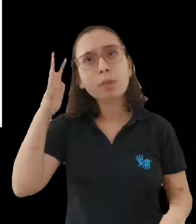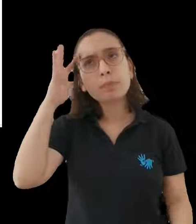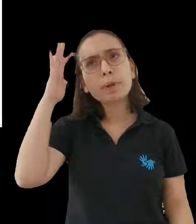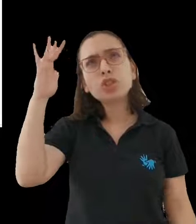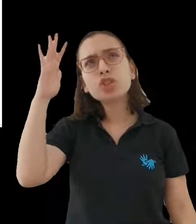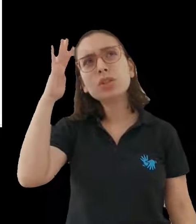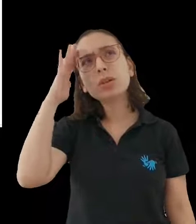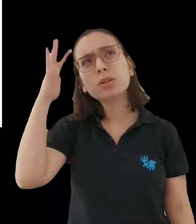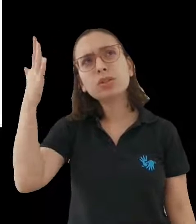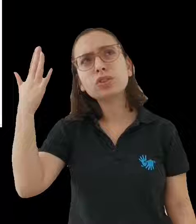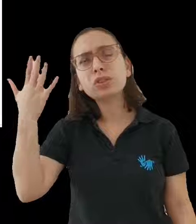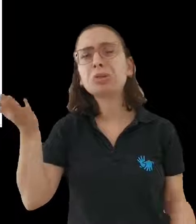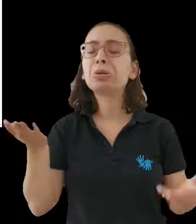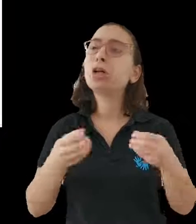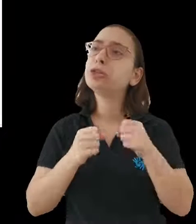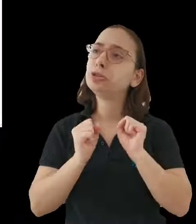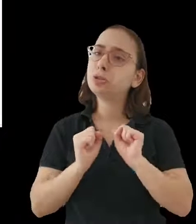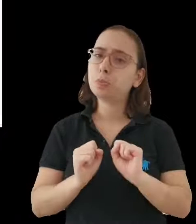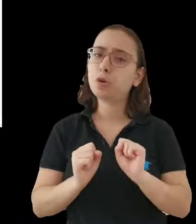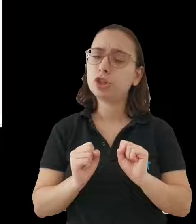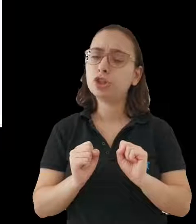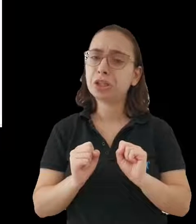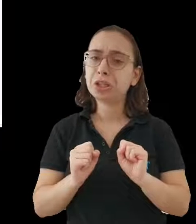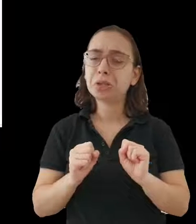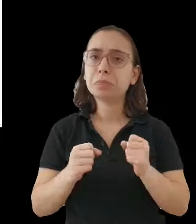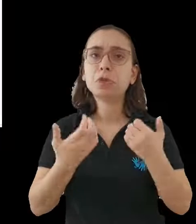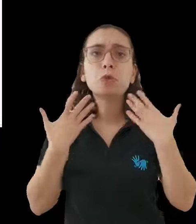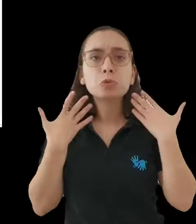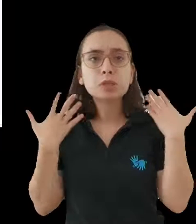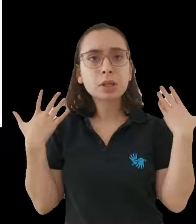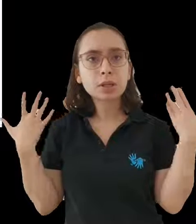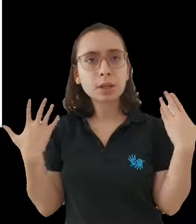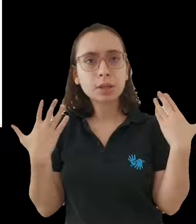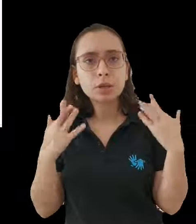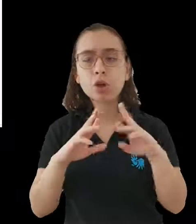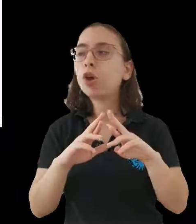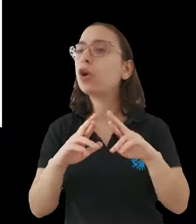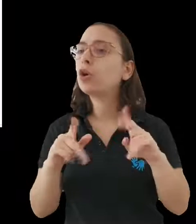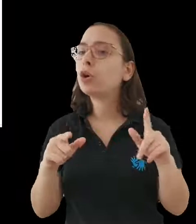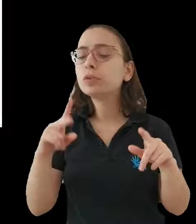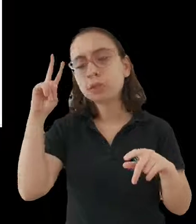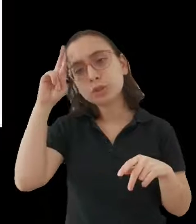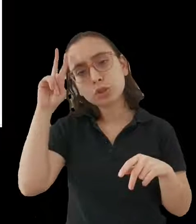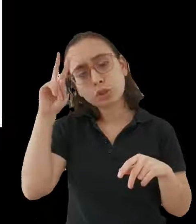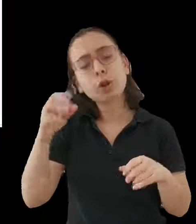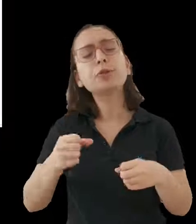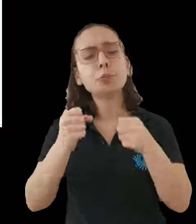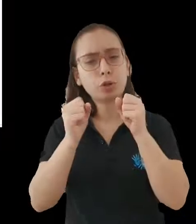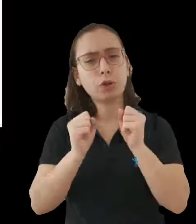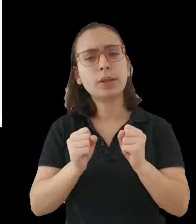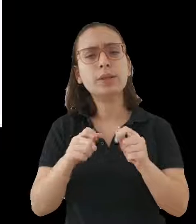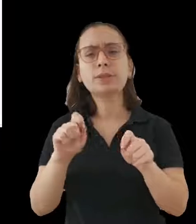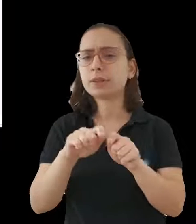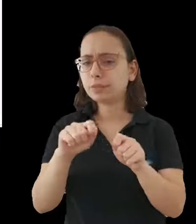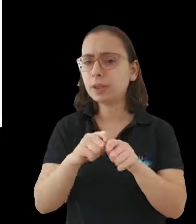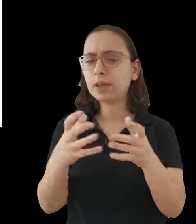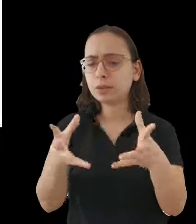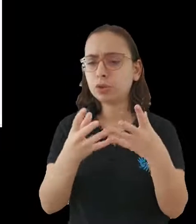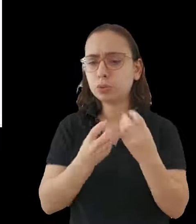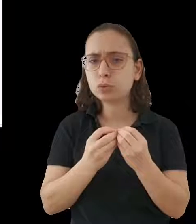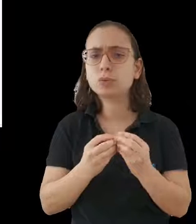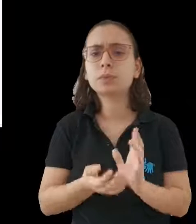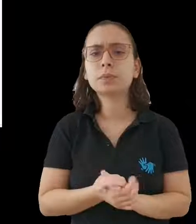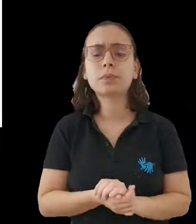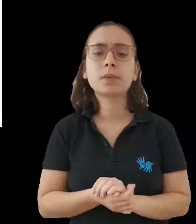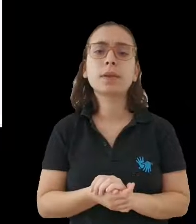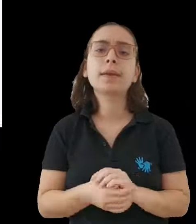porque eu fiquei imaginando se a gente pode ter cenário, mais outras histórias podem ser agregadas, né? Então